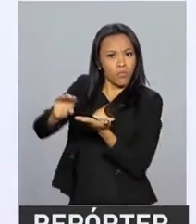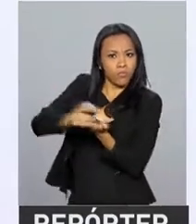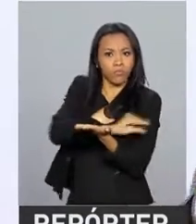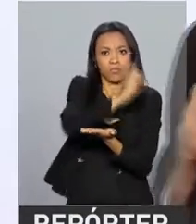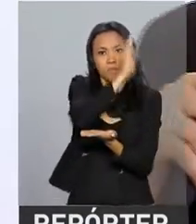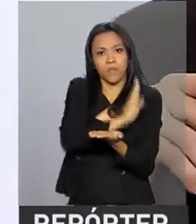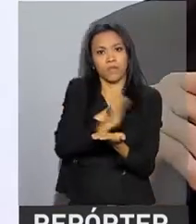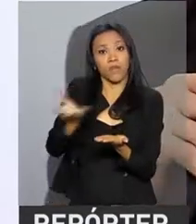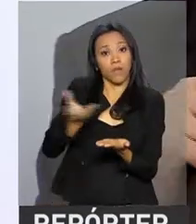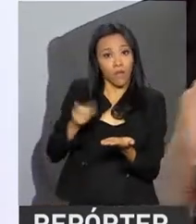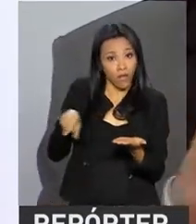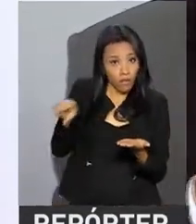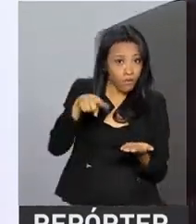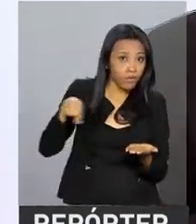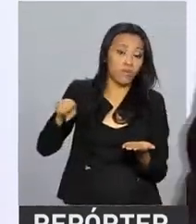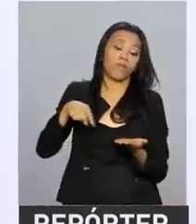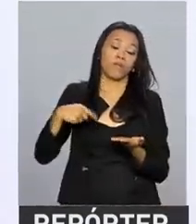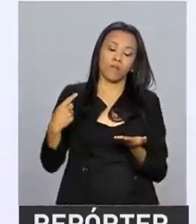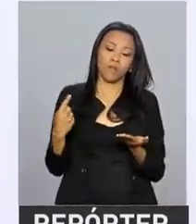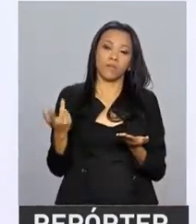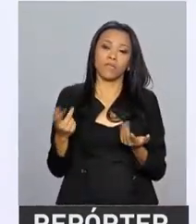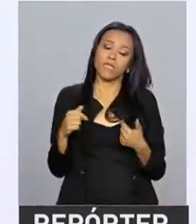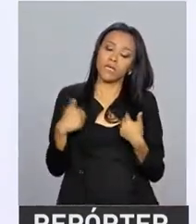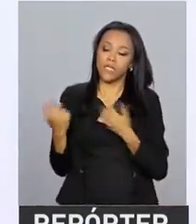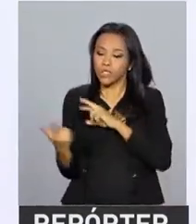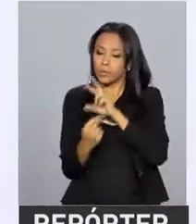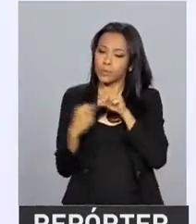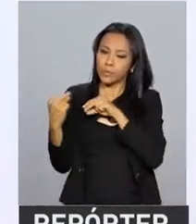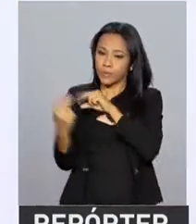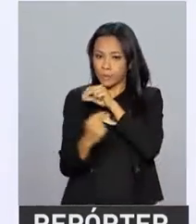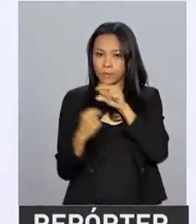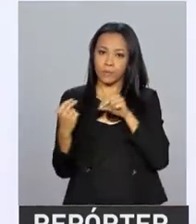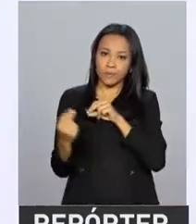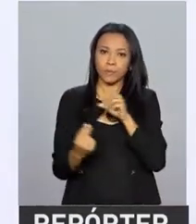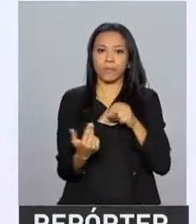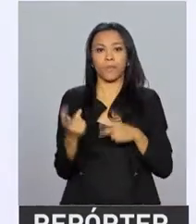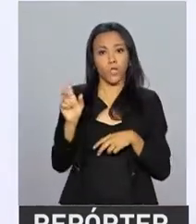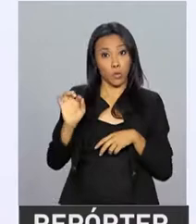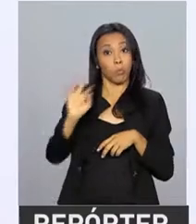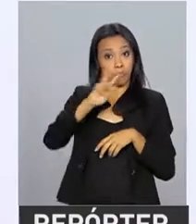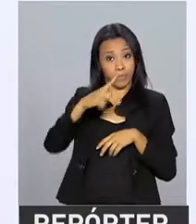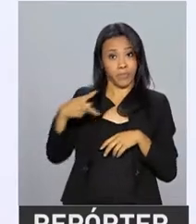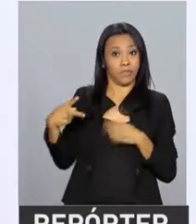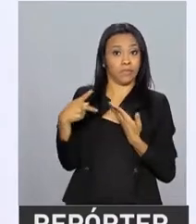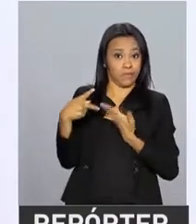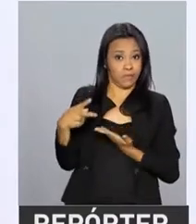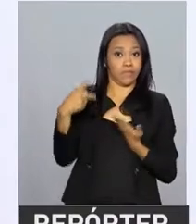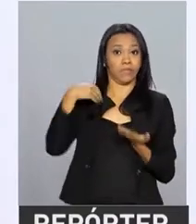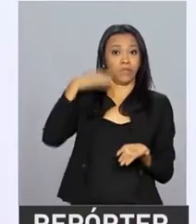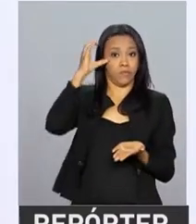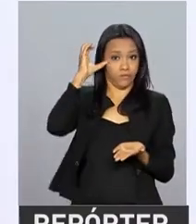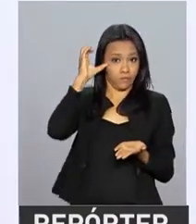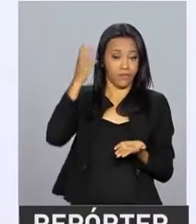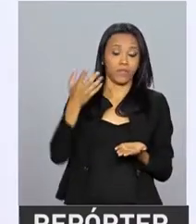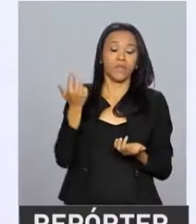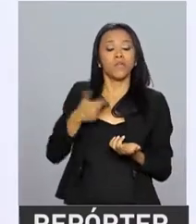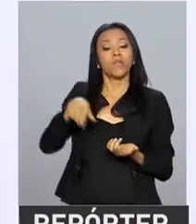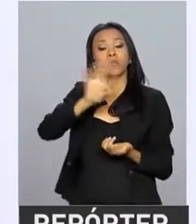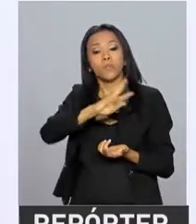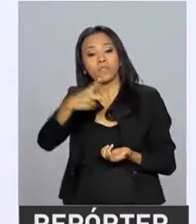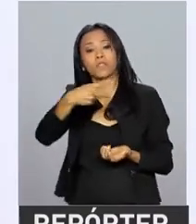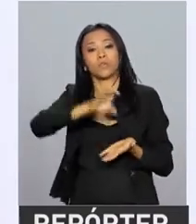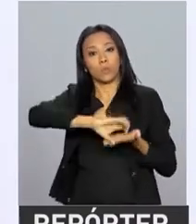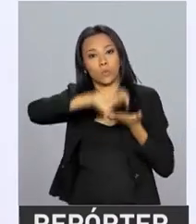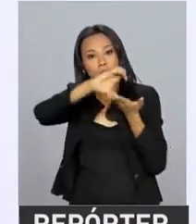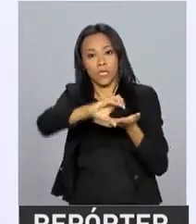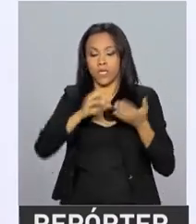acenando afirmativamente. E, de igual maneira, com o presidente Xi Jinping, com o primeiro-ministro, com o presidente do Conselho Consultivo, né? Foi uma